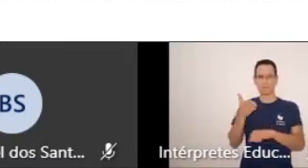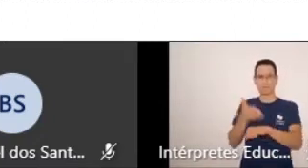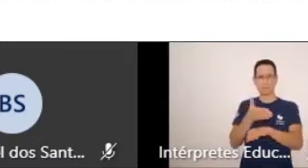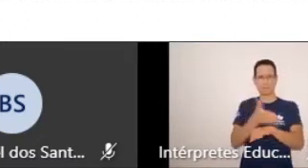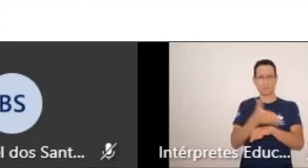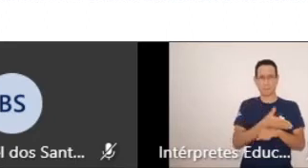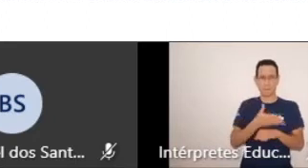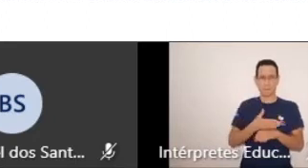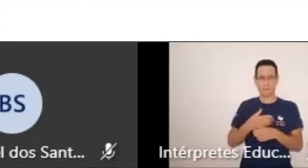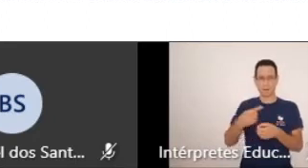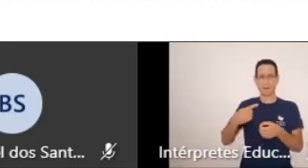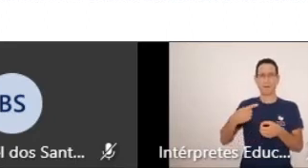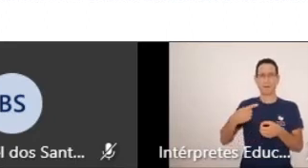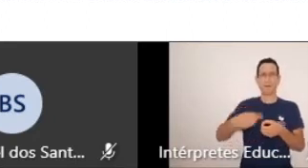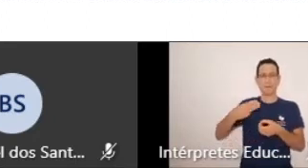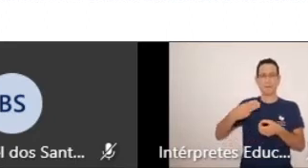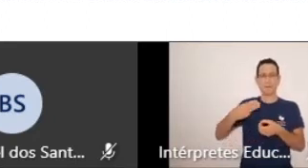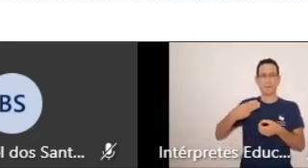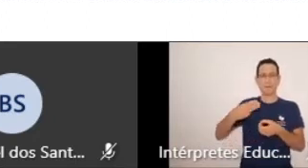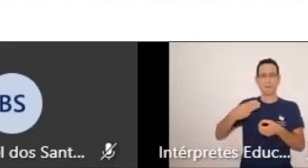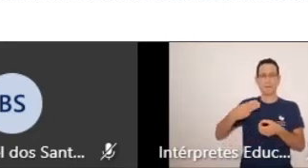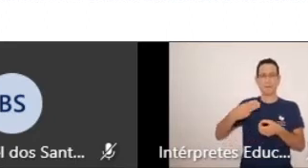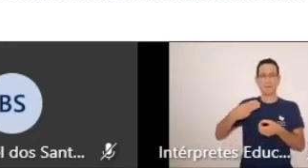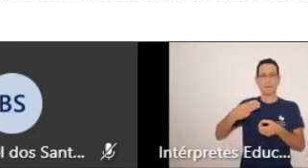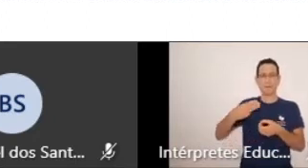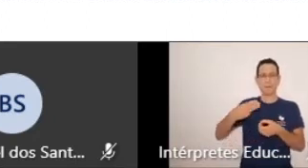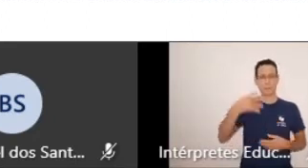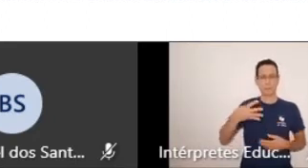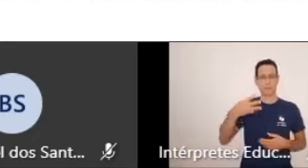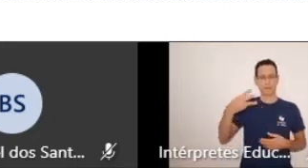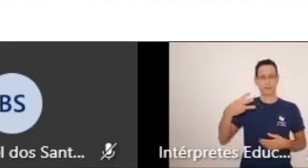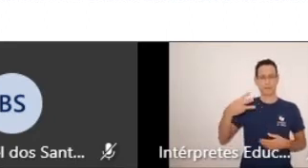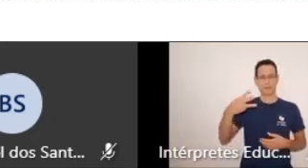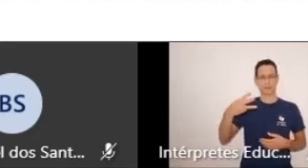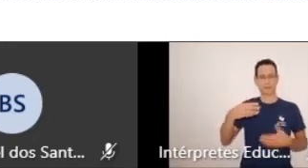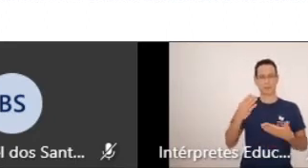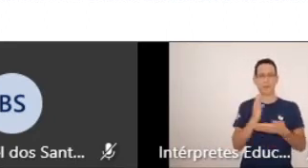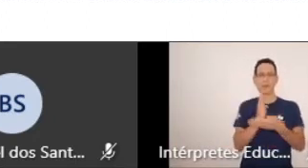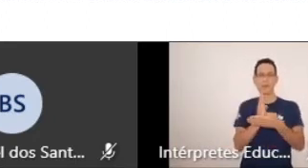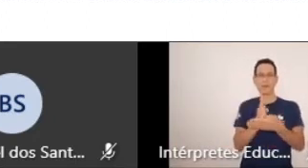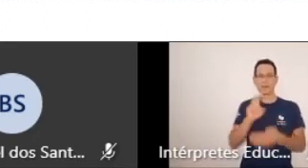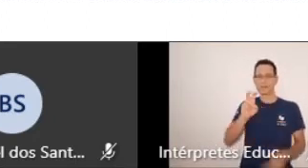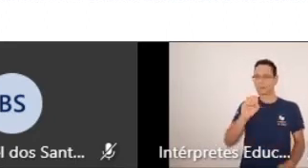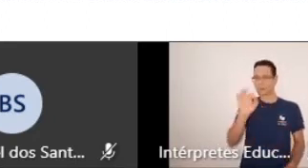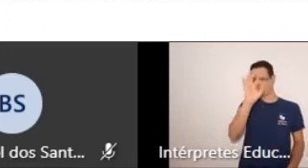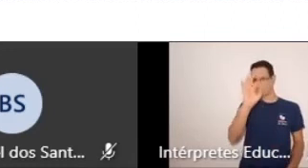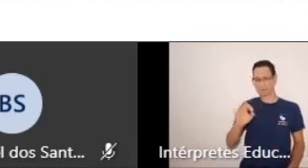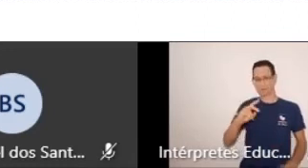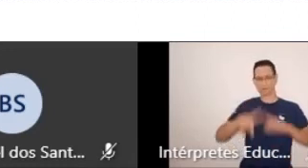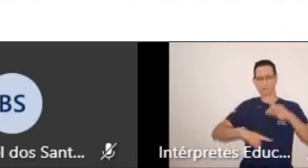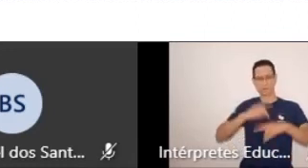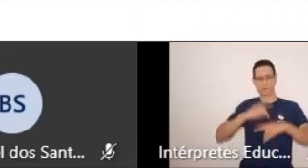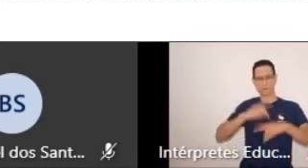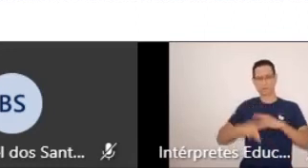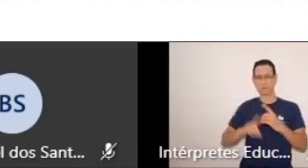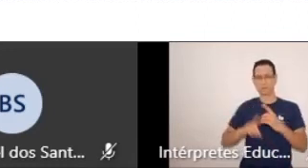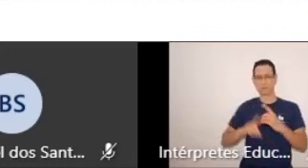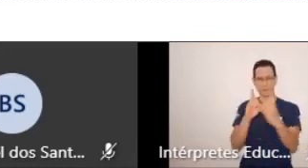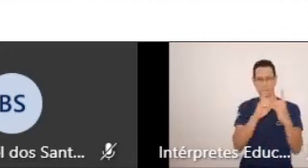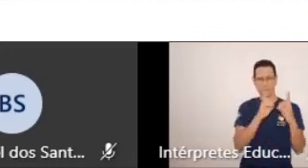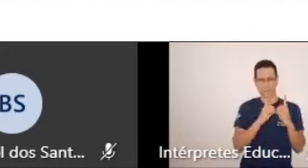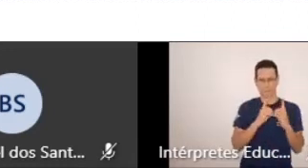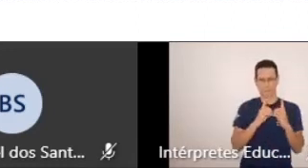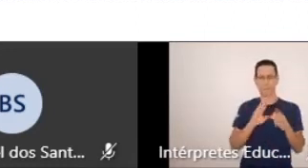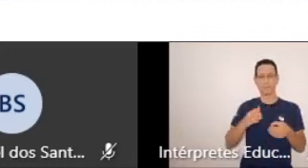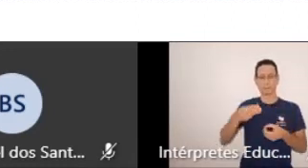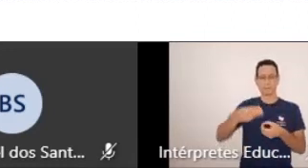43 municípios do estado, o que significa uma cobertura de 50% da população, mas naqueles municípios em que